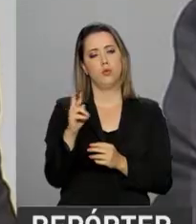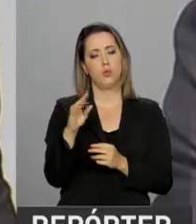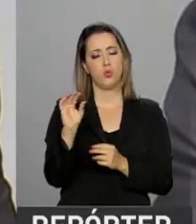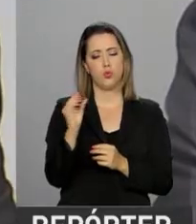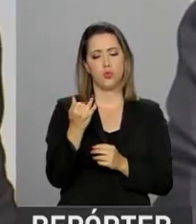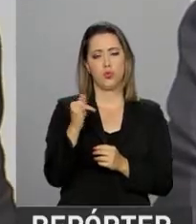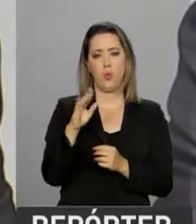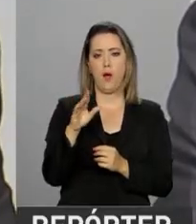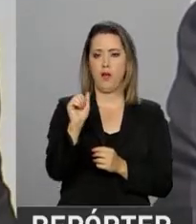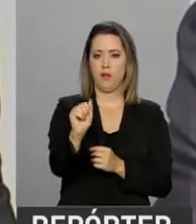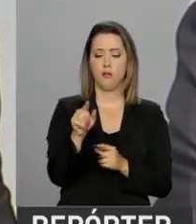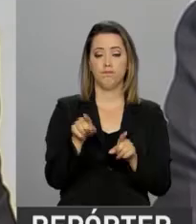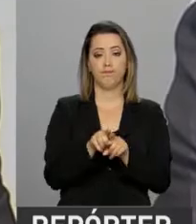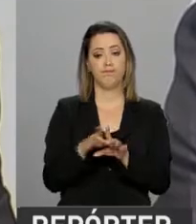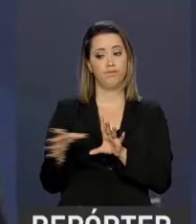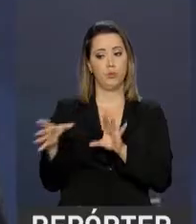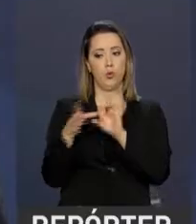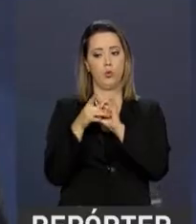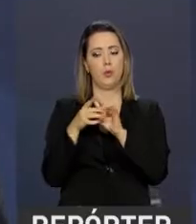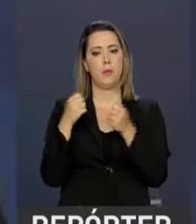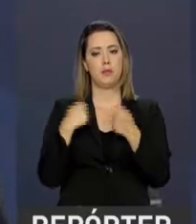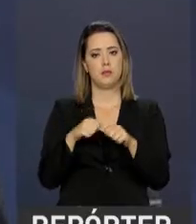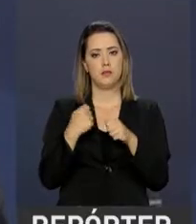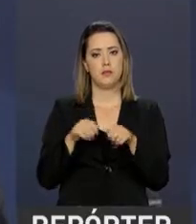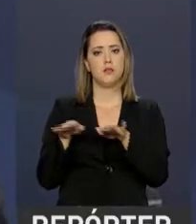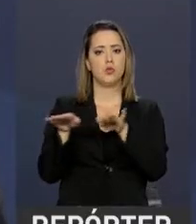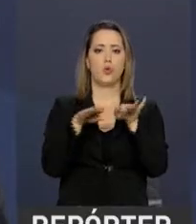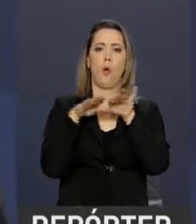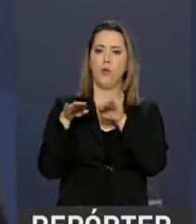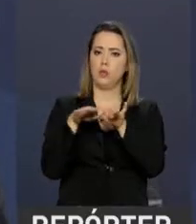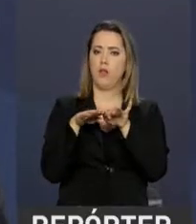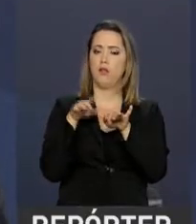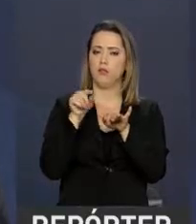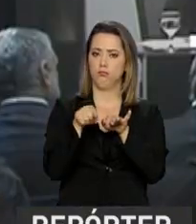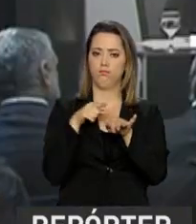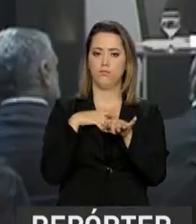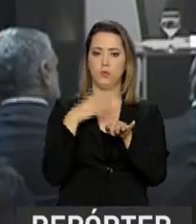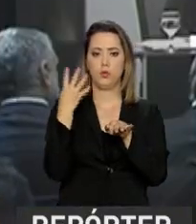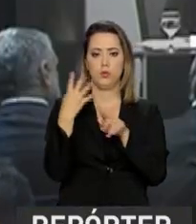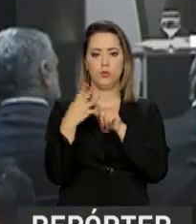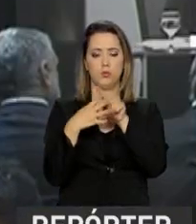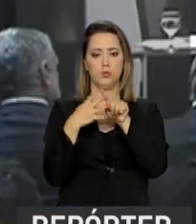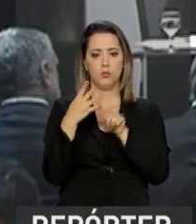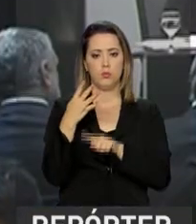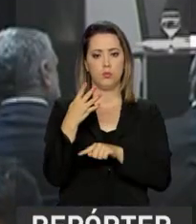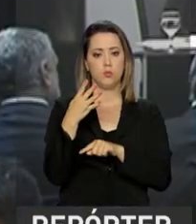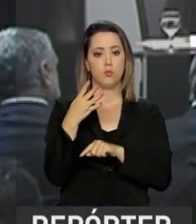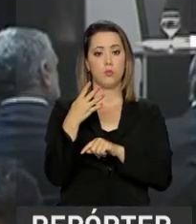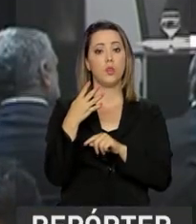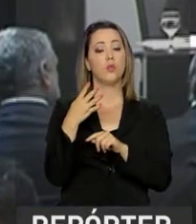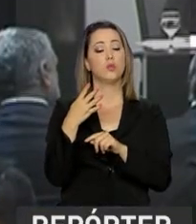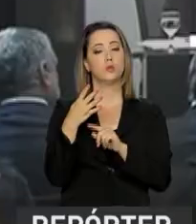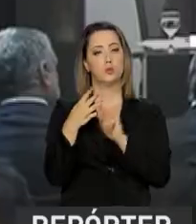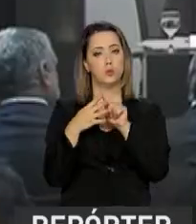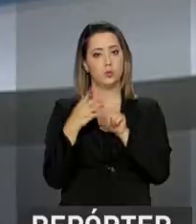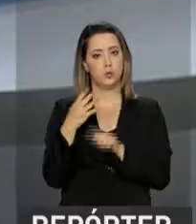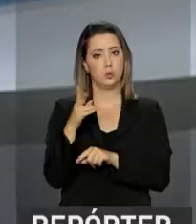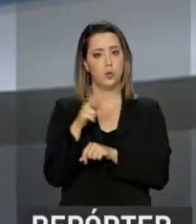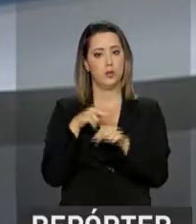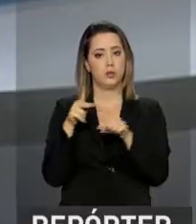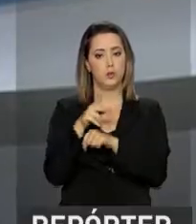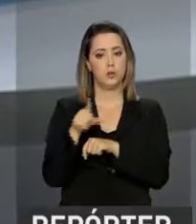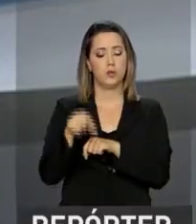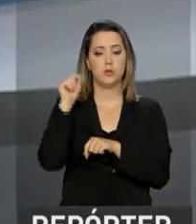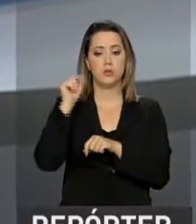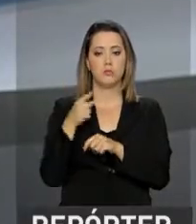o compromisso democrático entre os integrantes do Mercosul, os quatro chanceleres, com aval dos respectivos governos, decidiram por